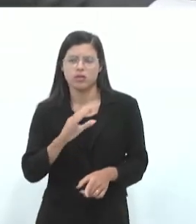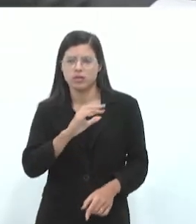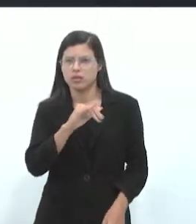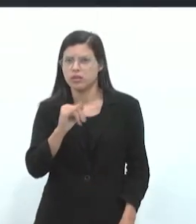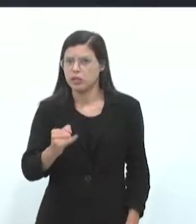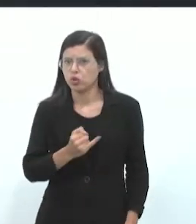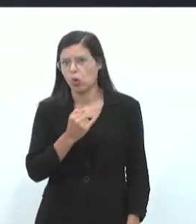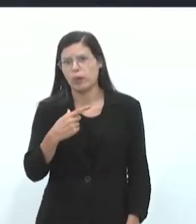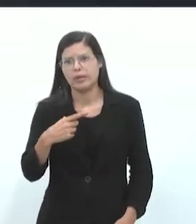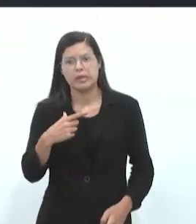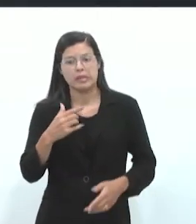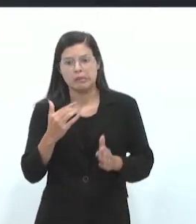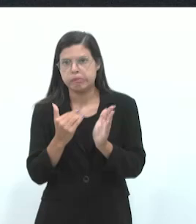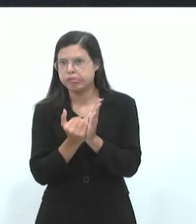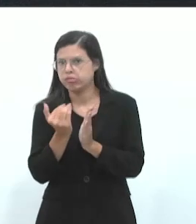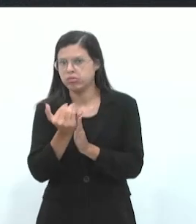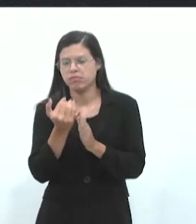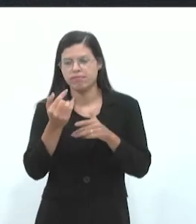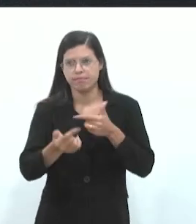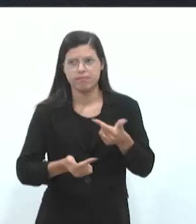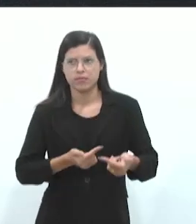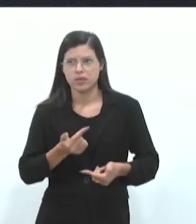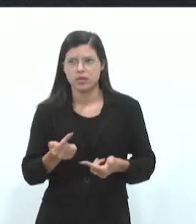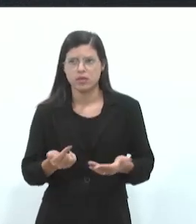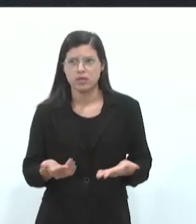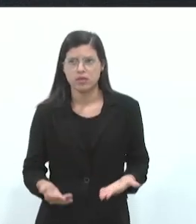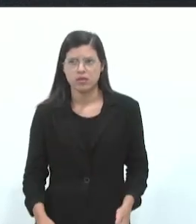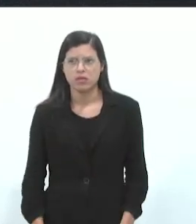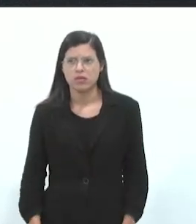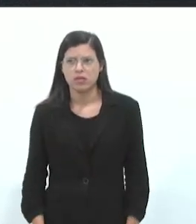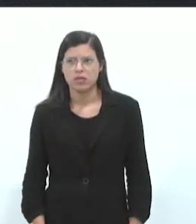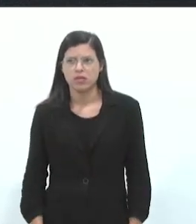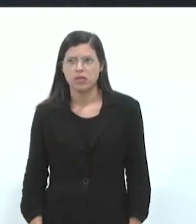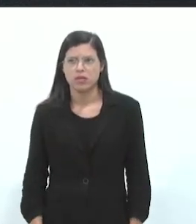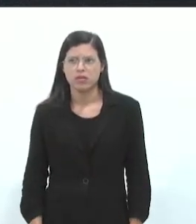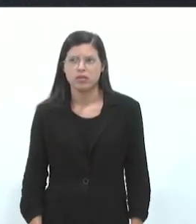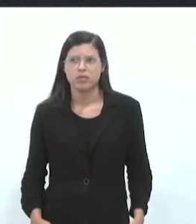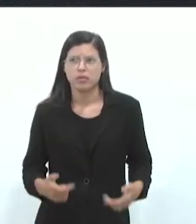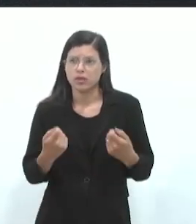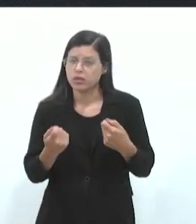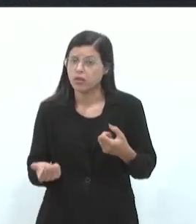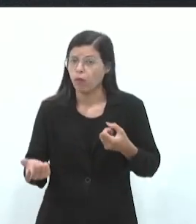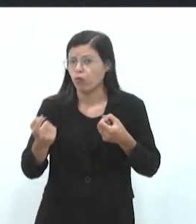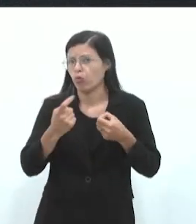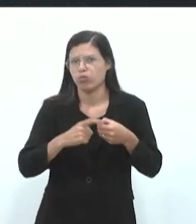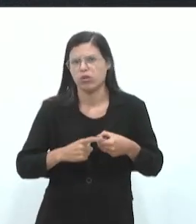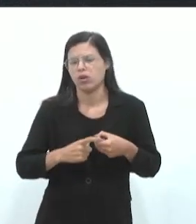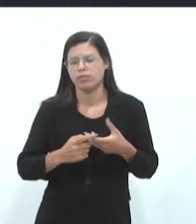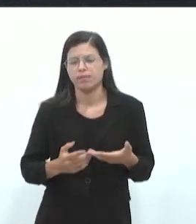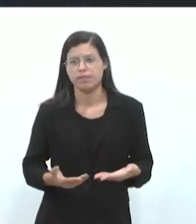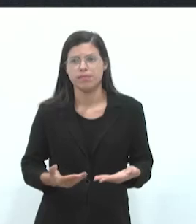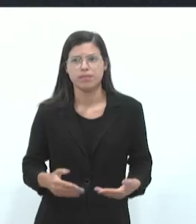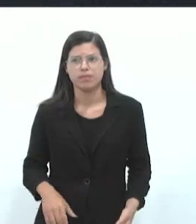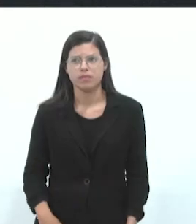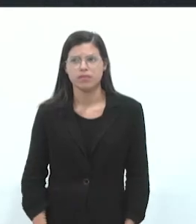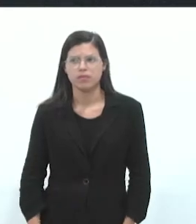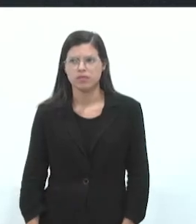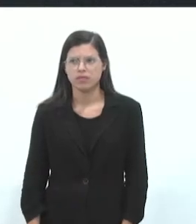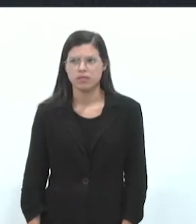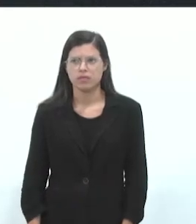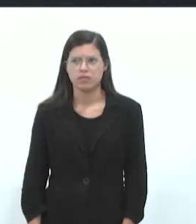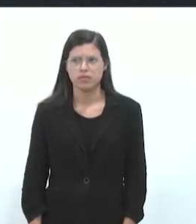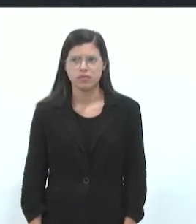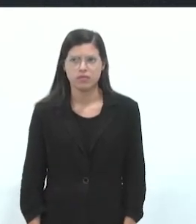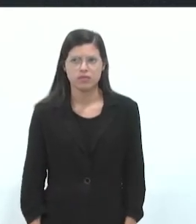como, se não houver emenda, não tem como startar o movimento do retorno. Não tem como. Essa é a questão. Porque, entende? Como